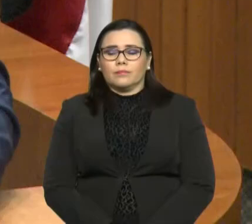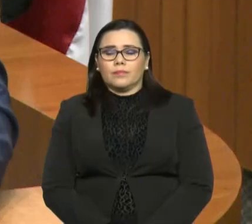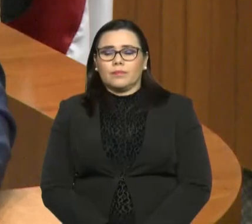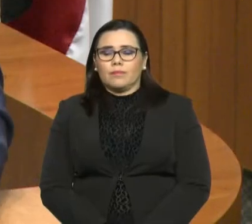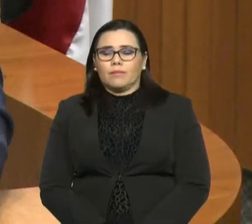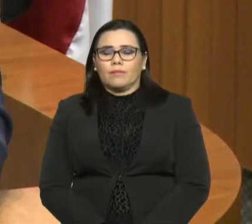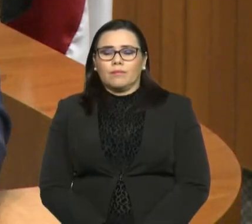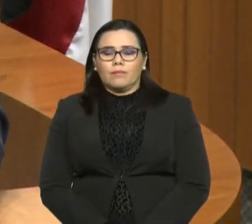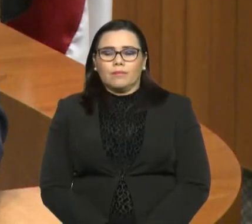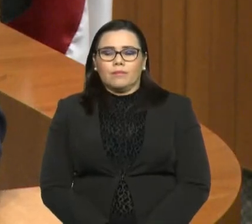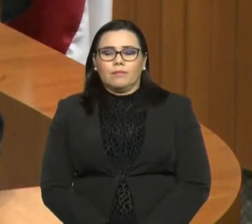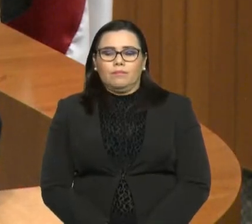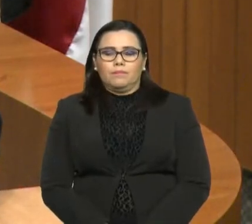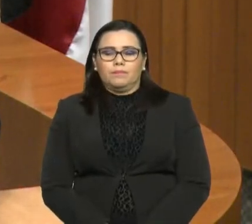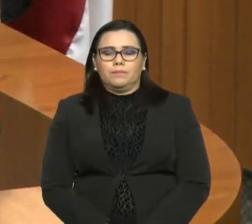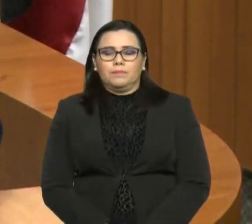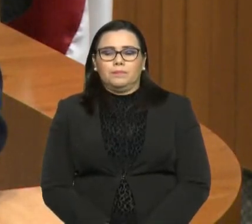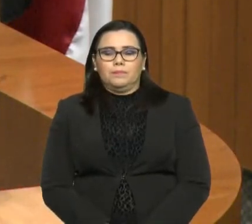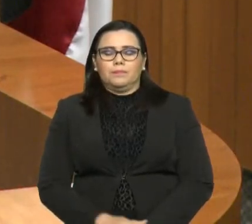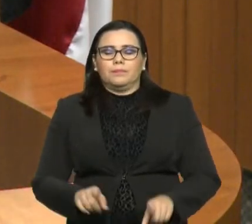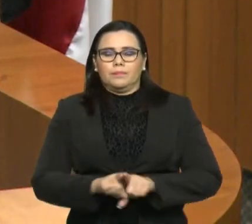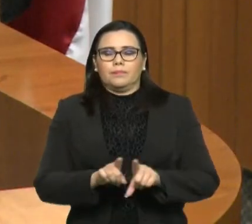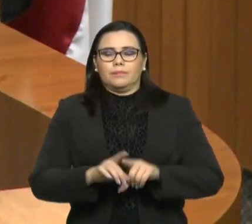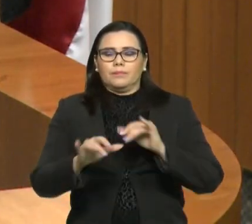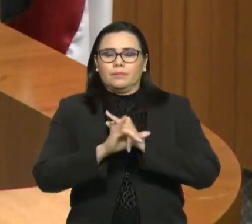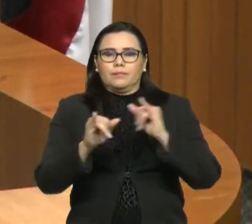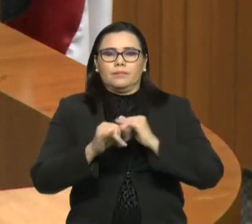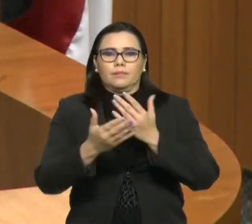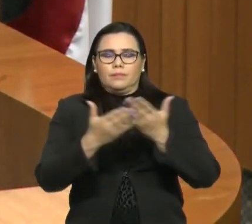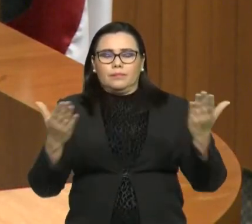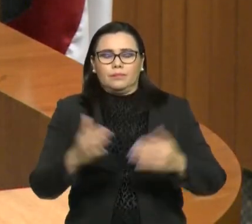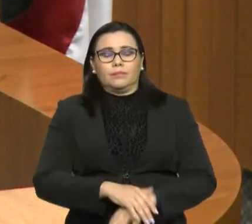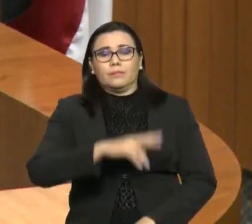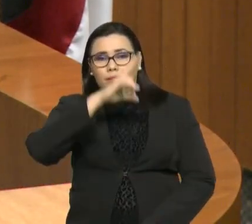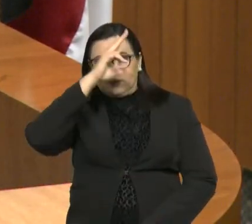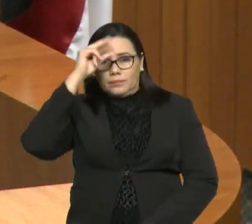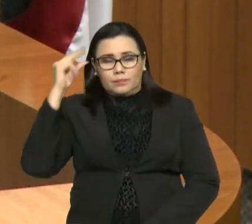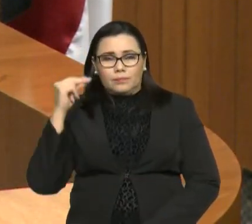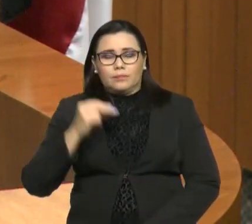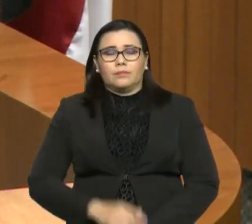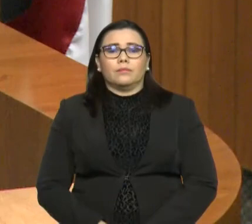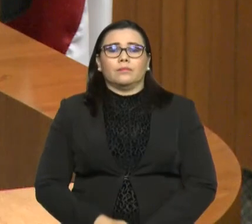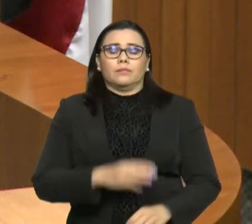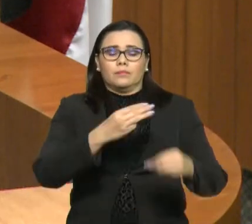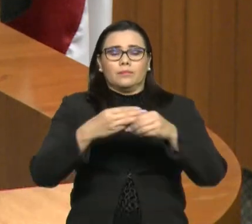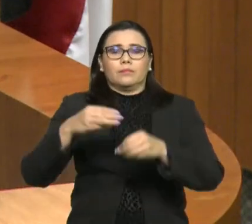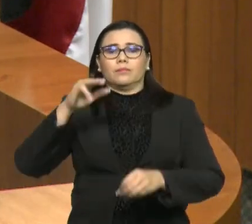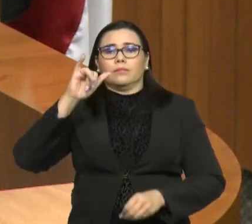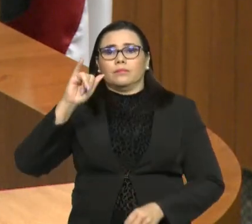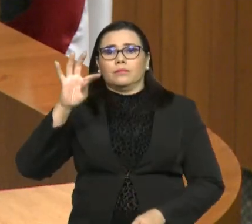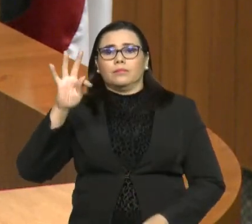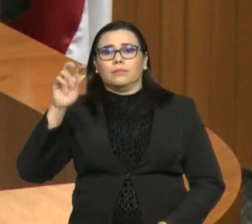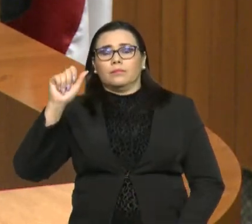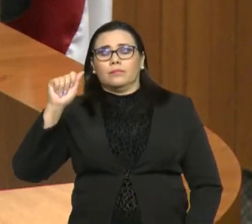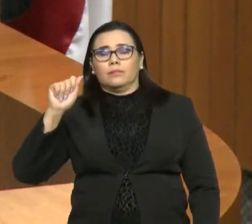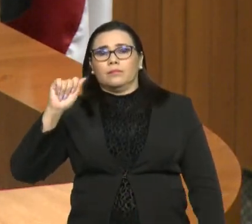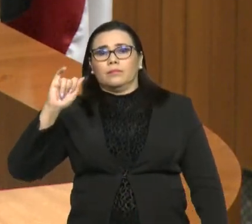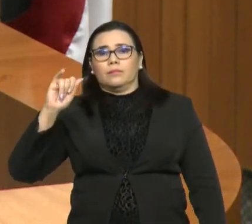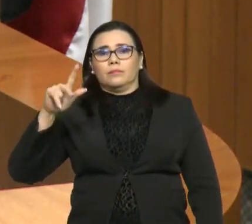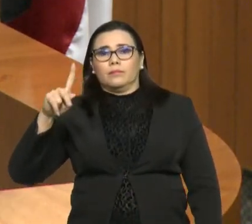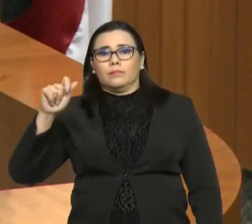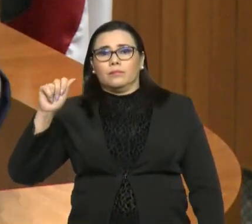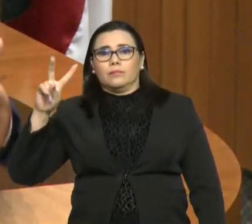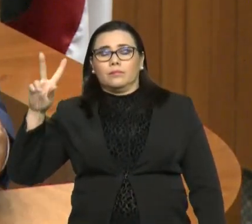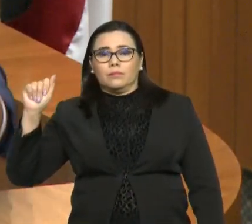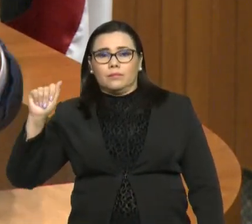presença do grande prefeito da cidade de Itaipava do Grajaú, cidade que está